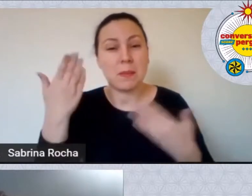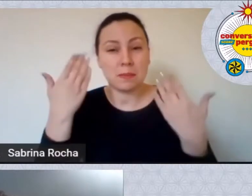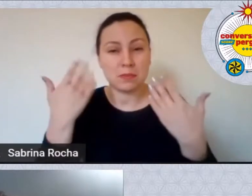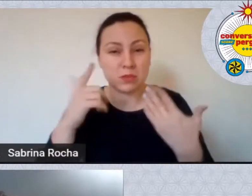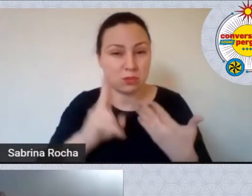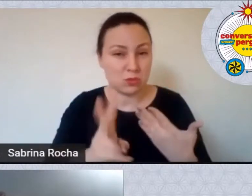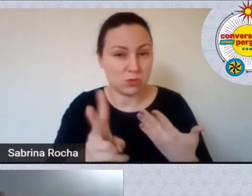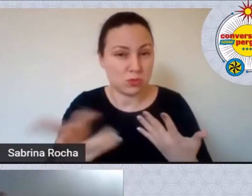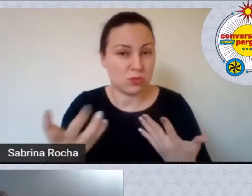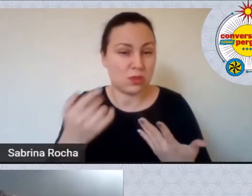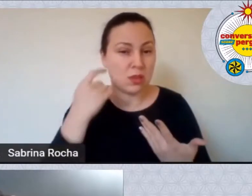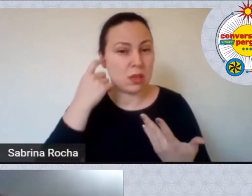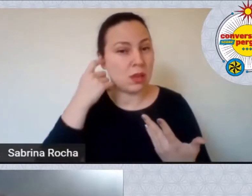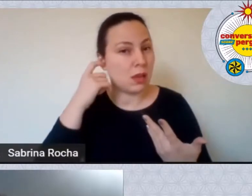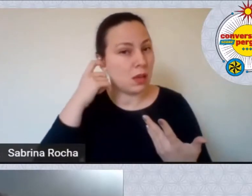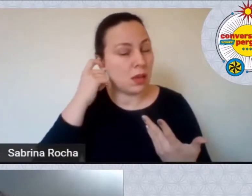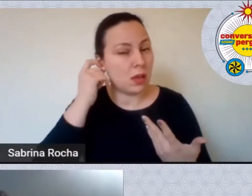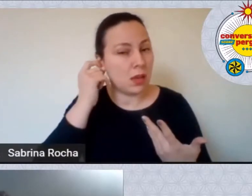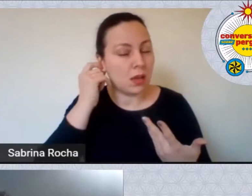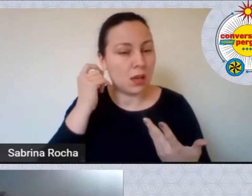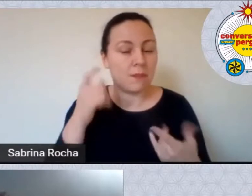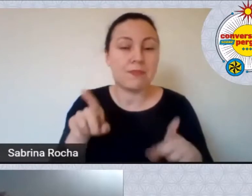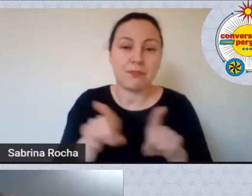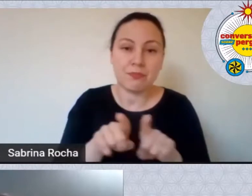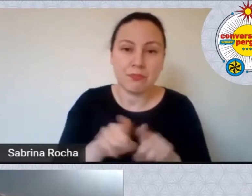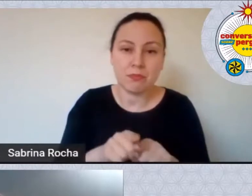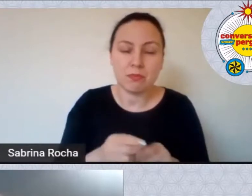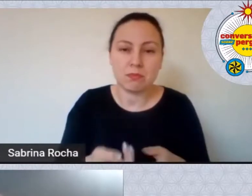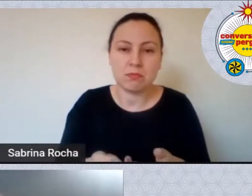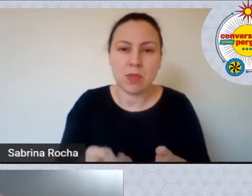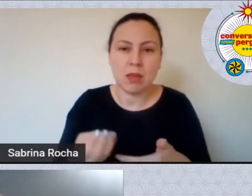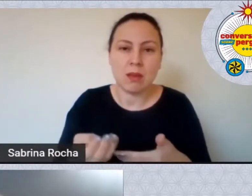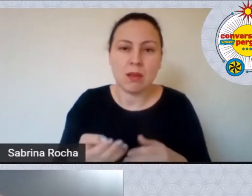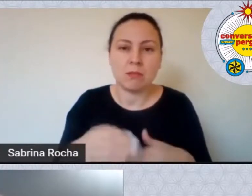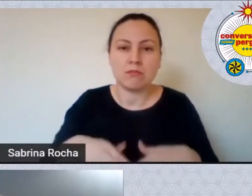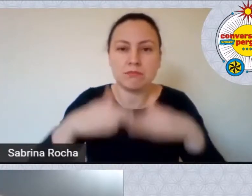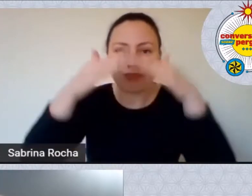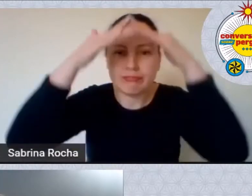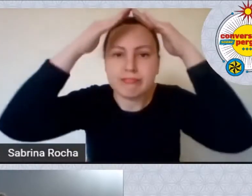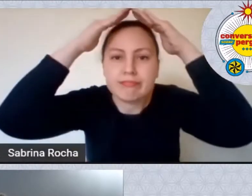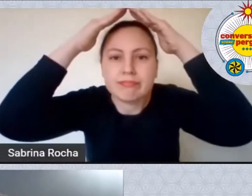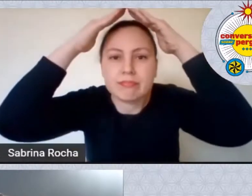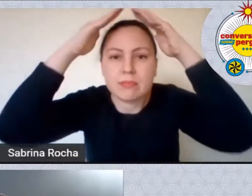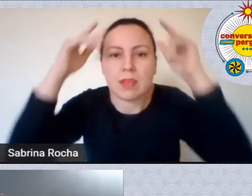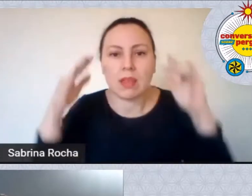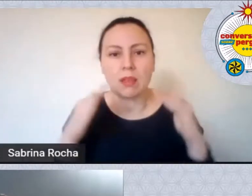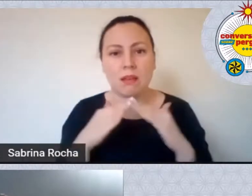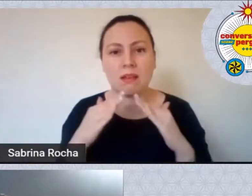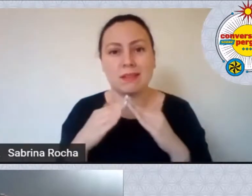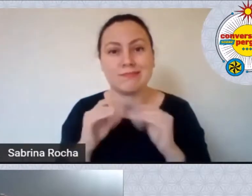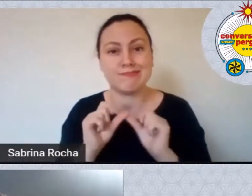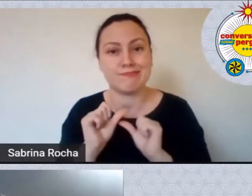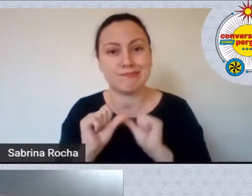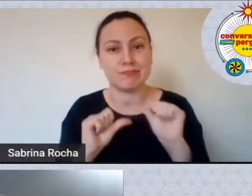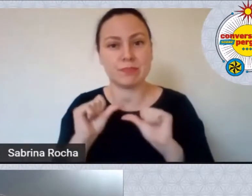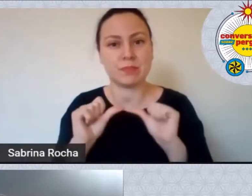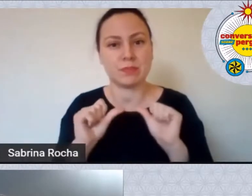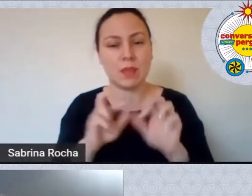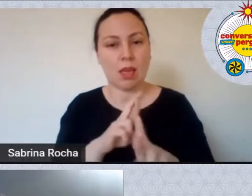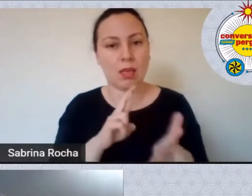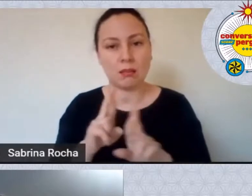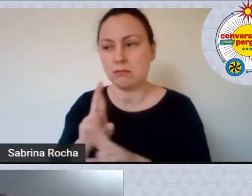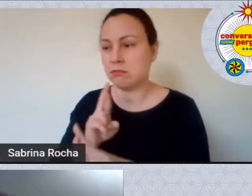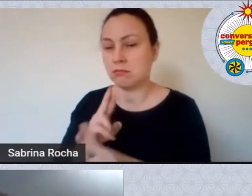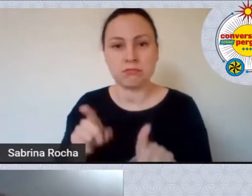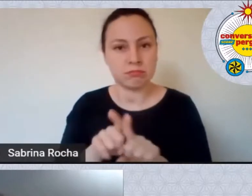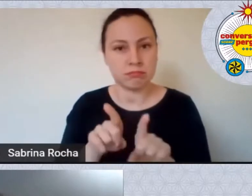Também a situação de recolhimento, ela produz transformações relacionais.